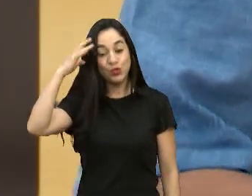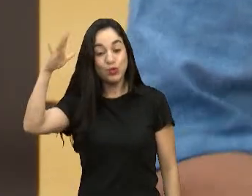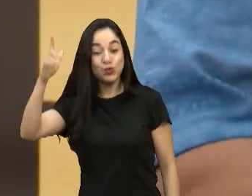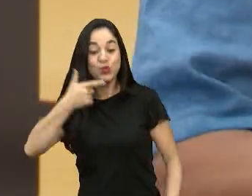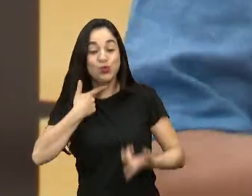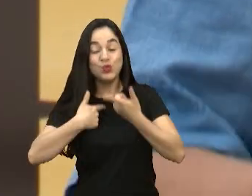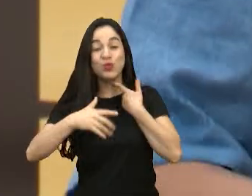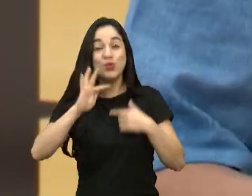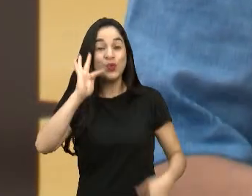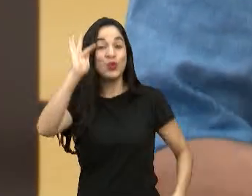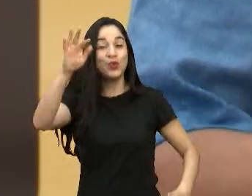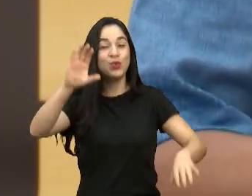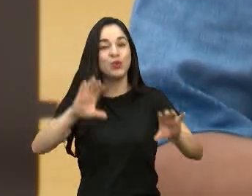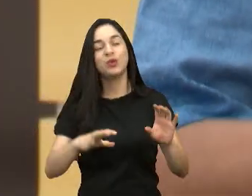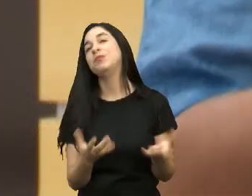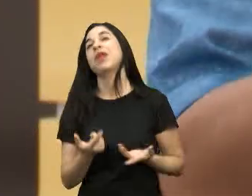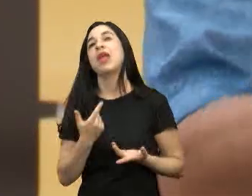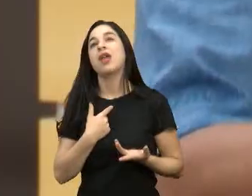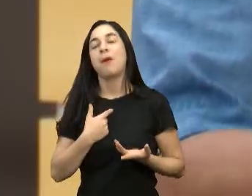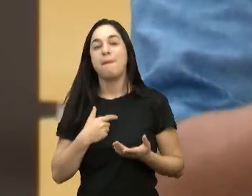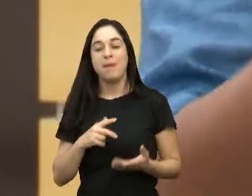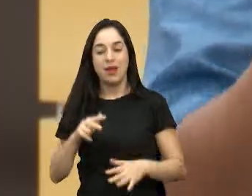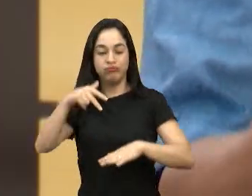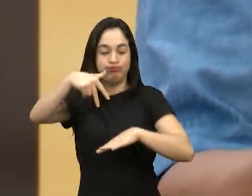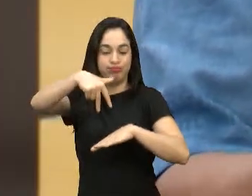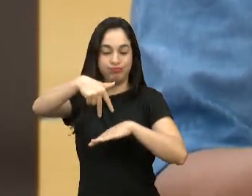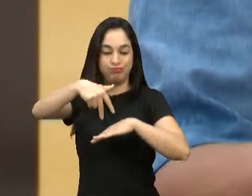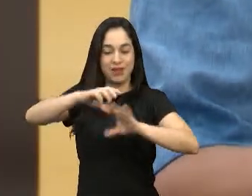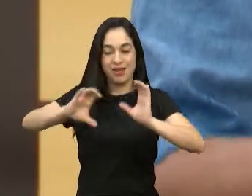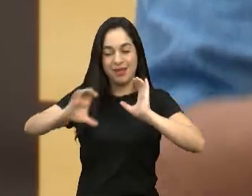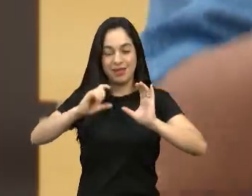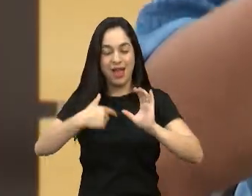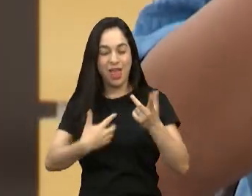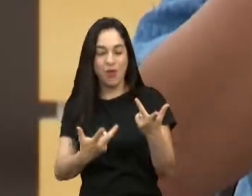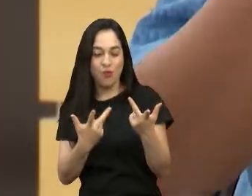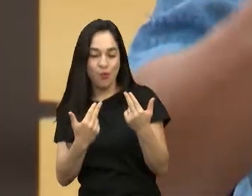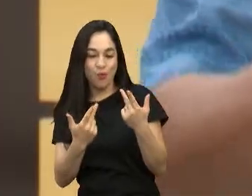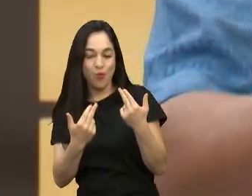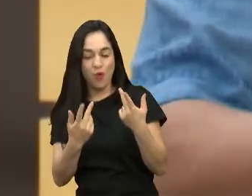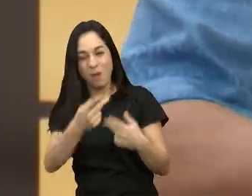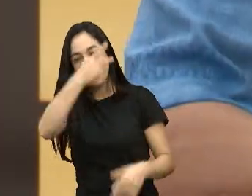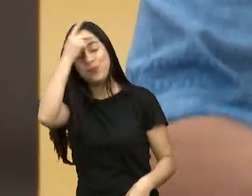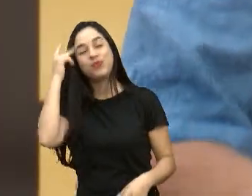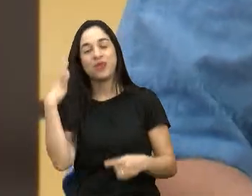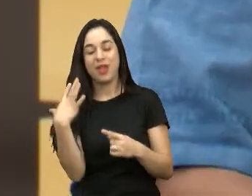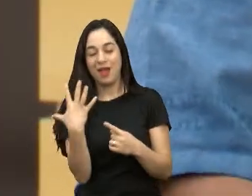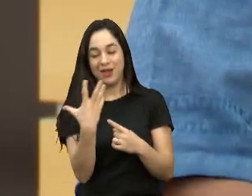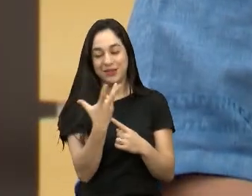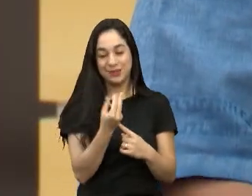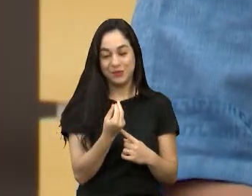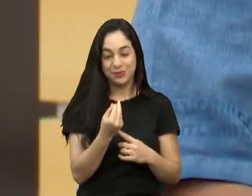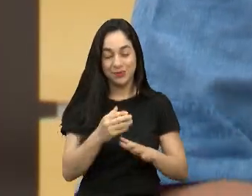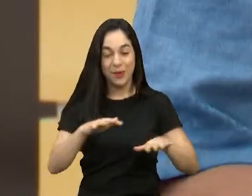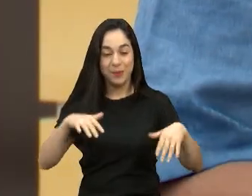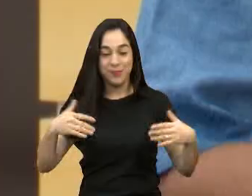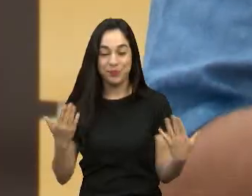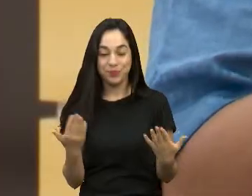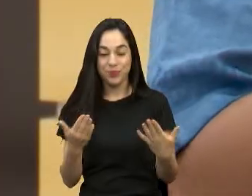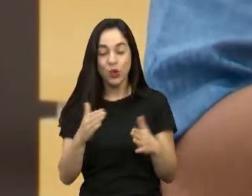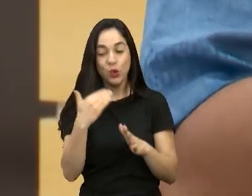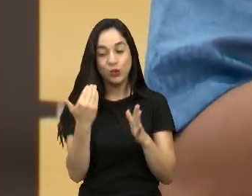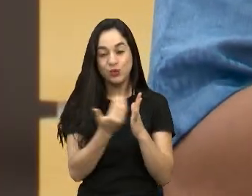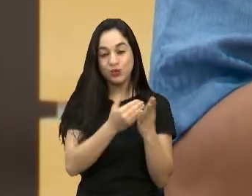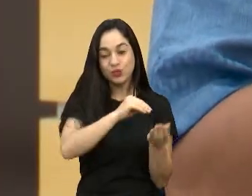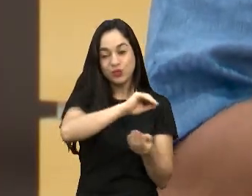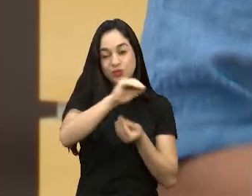cantar num palco, era escrever, era querer ser o Rambo, querer ser o Jack Chan, querer ser o artista, tudo que é envolvido com arte. Então